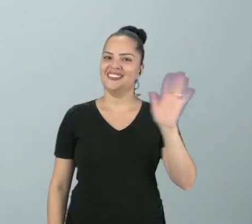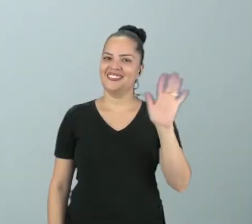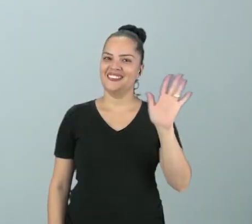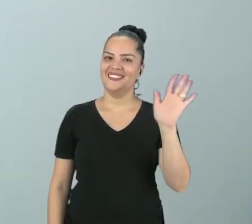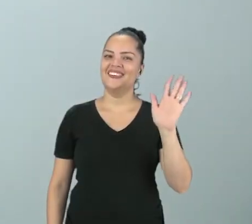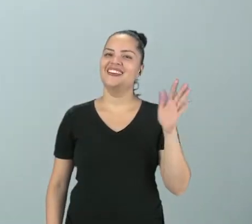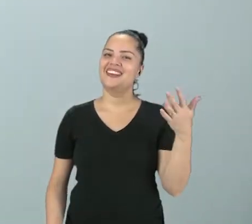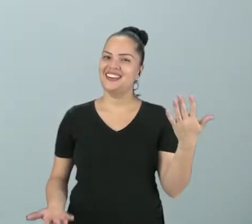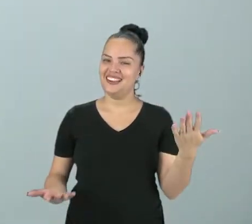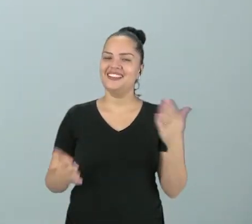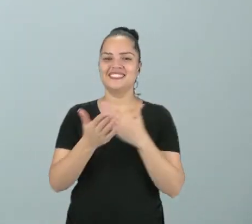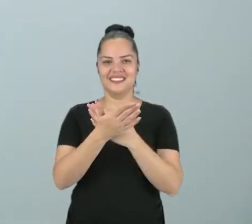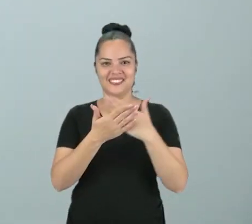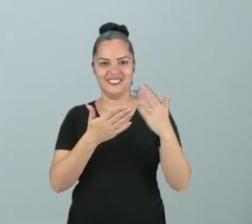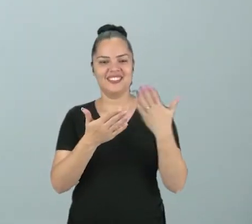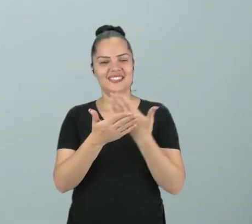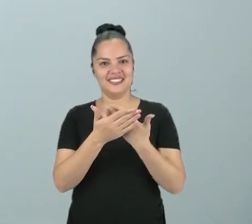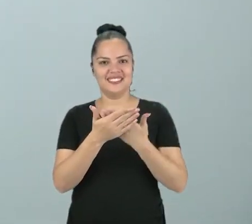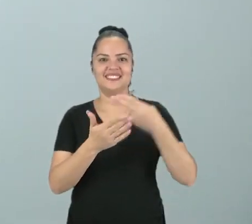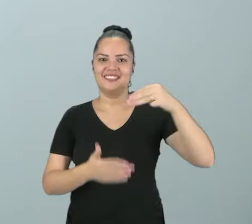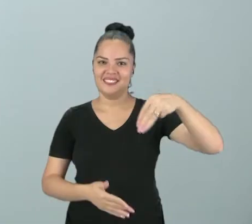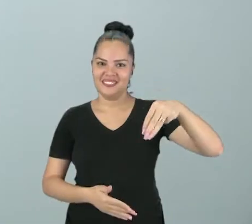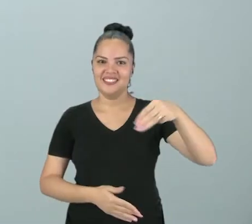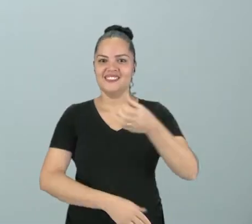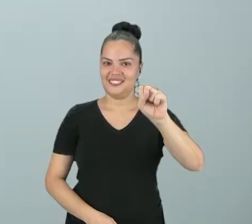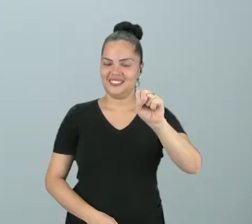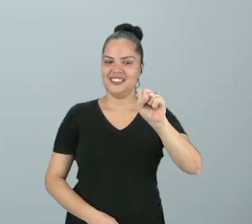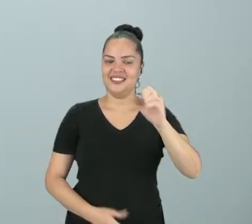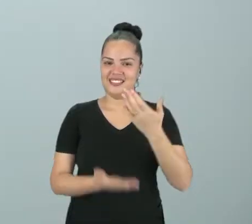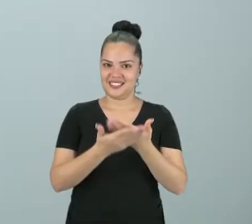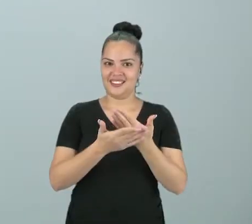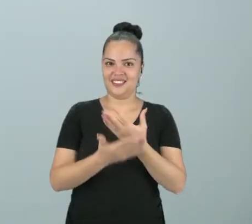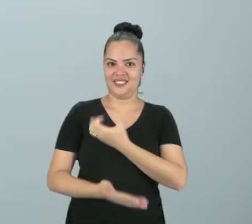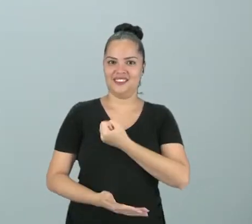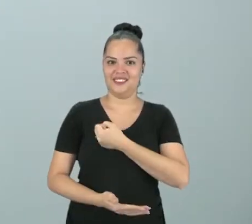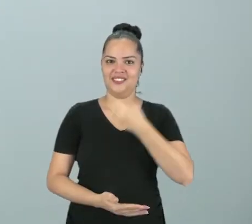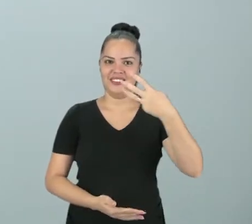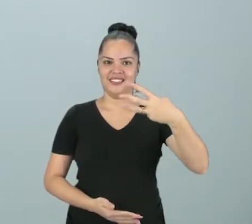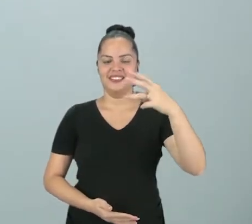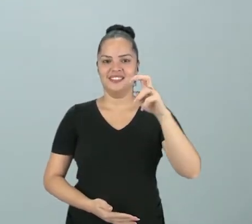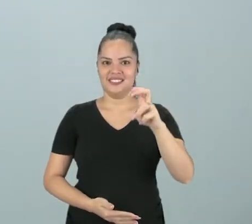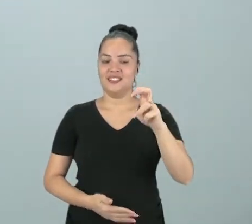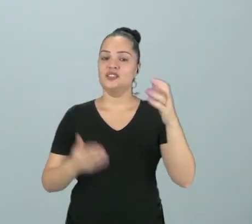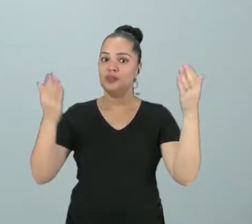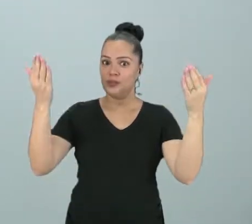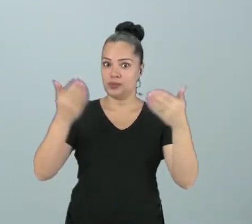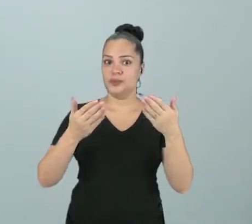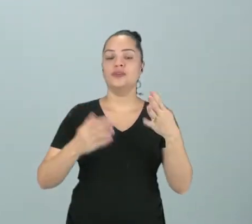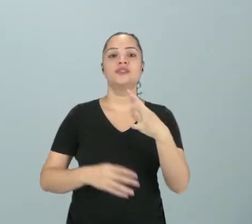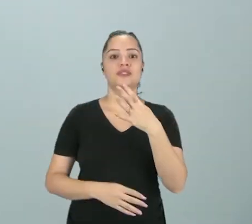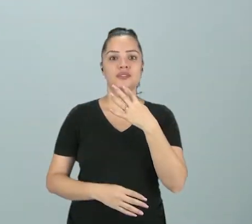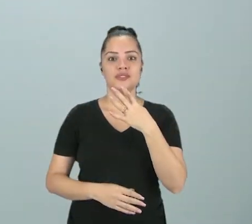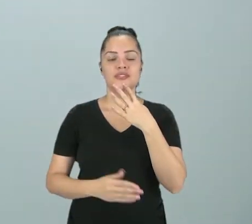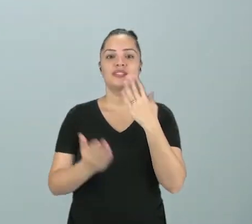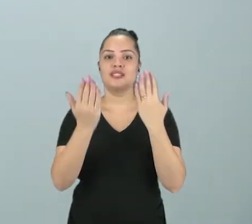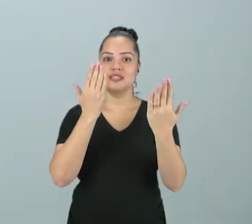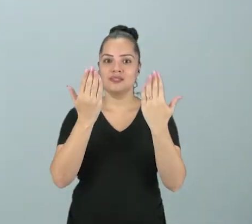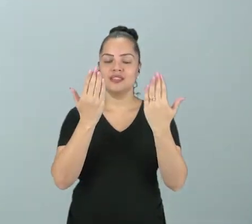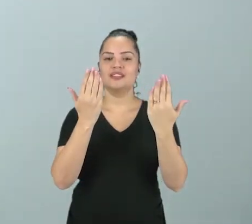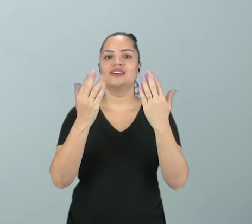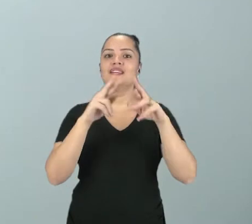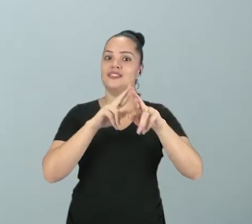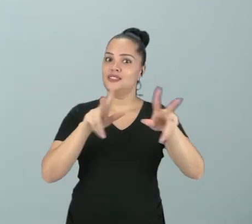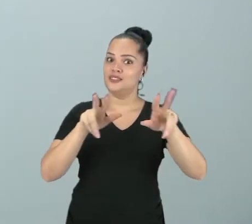Olá pessoal, está começando mais uma aula de matemática do sexto ano. Hoje nós vamos falar sobre o reconhecimento de semelhanças e